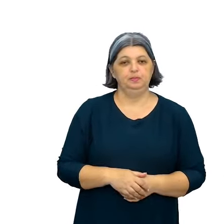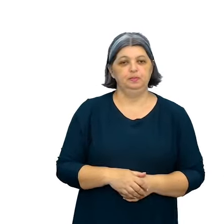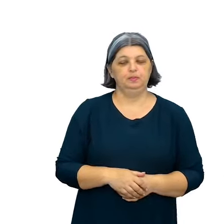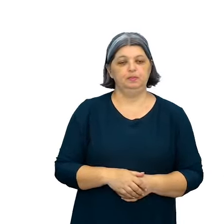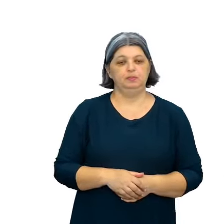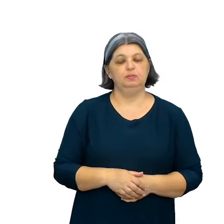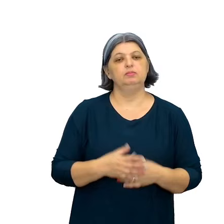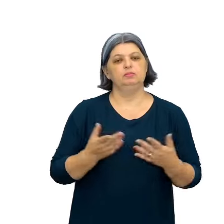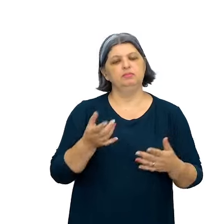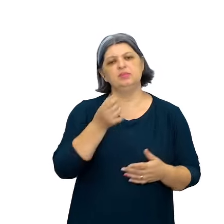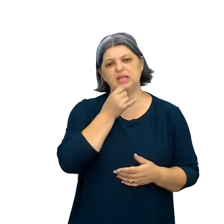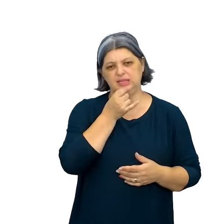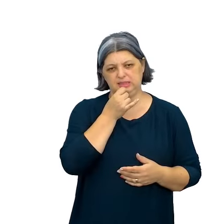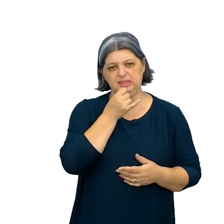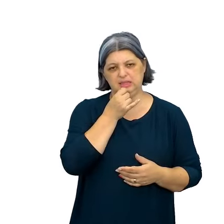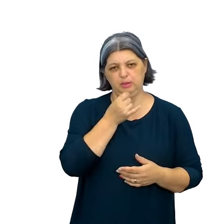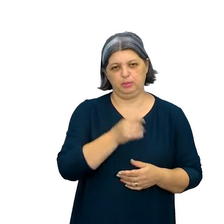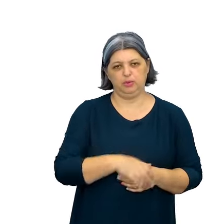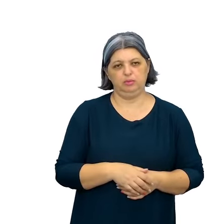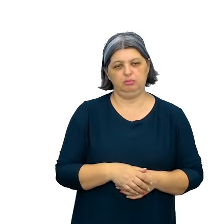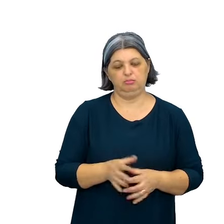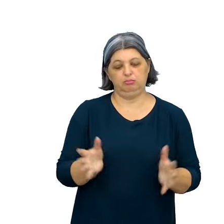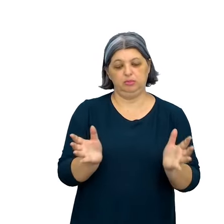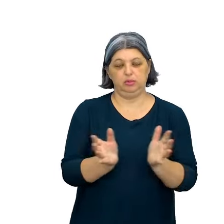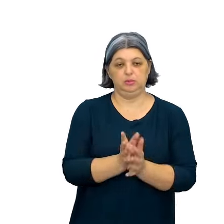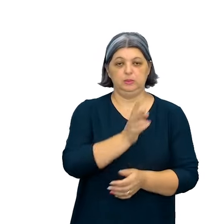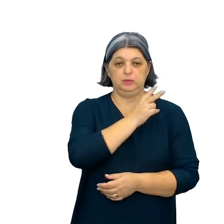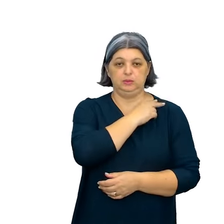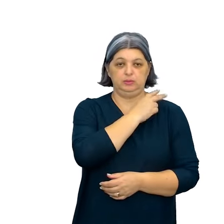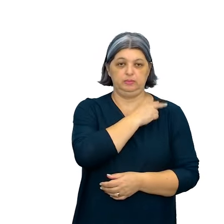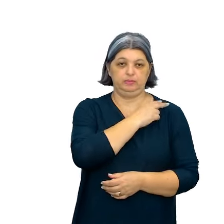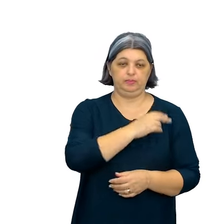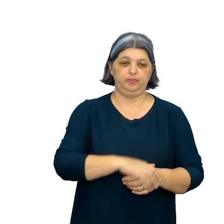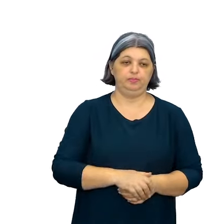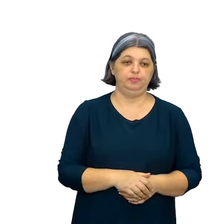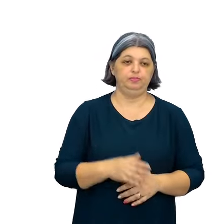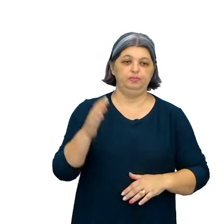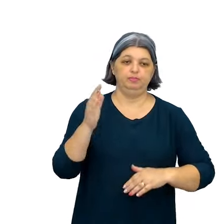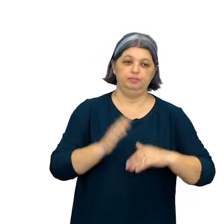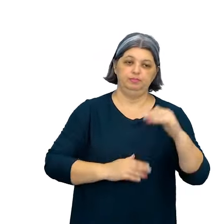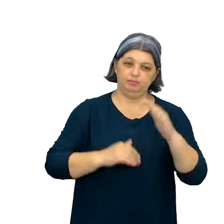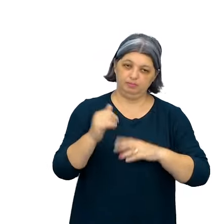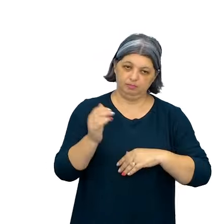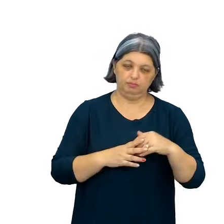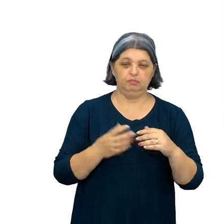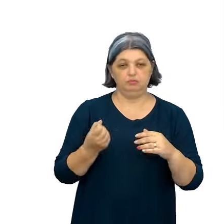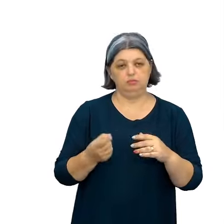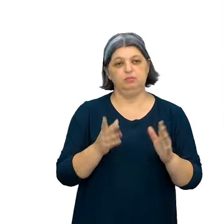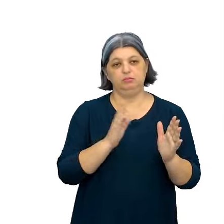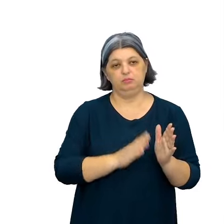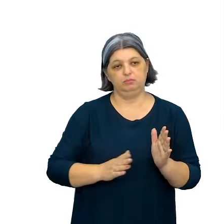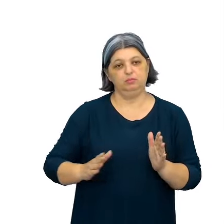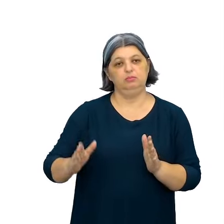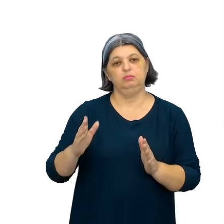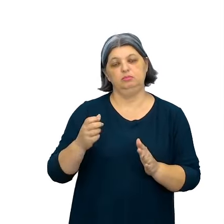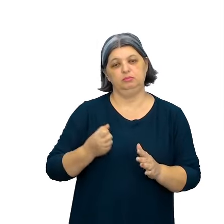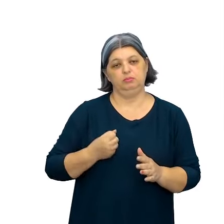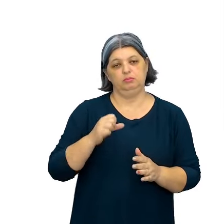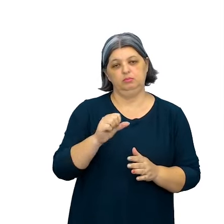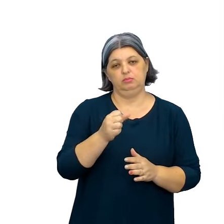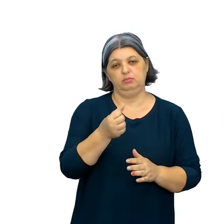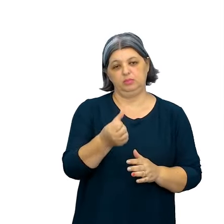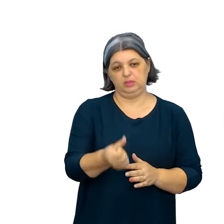Vamos dar como exemplo aqui para a segunda série do ensino médio o seguinte, né? As habilidades ou a habilidade da sequência de atividade 6 insere-se num